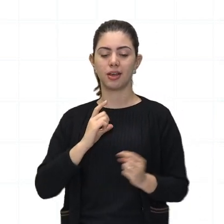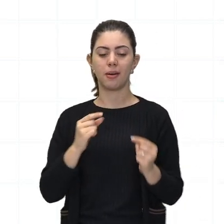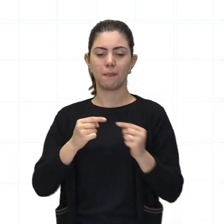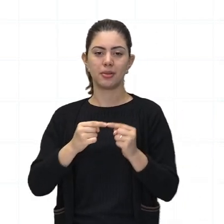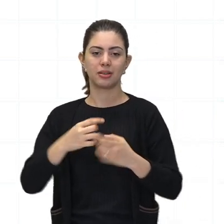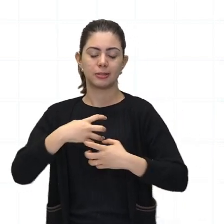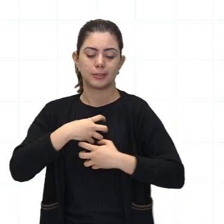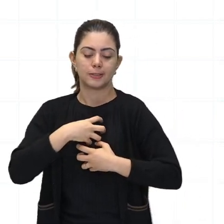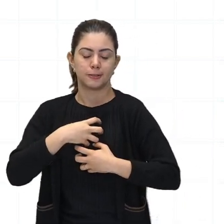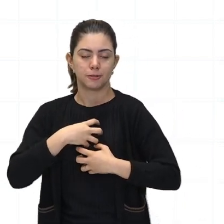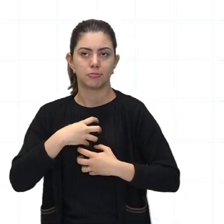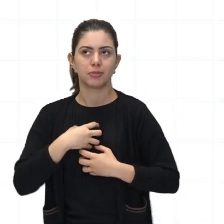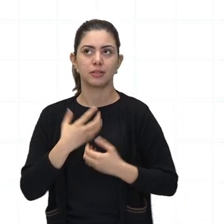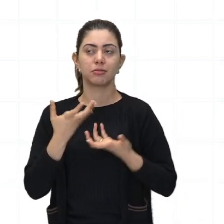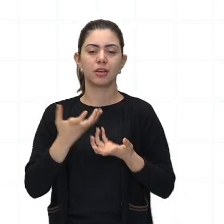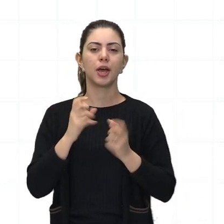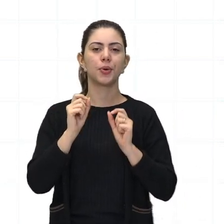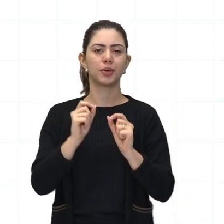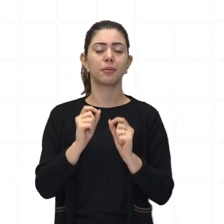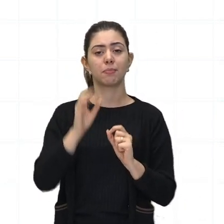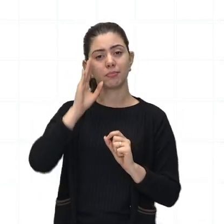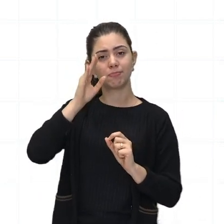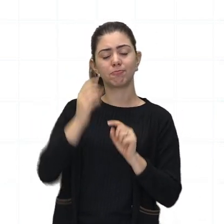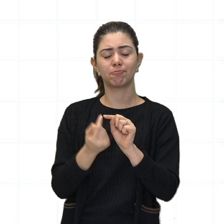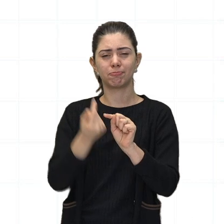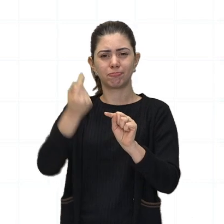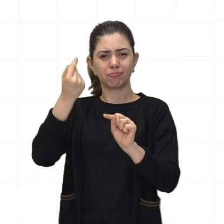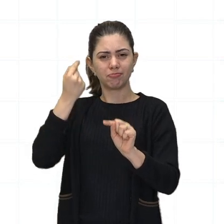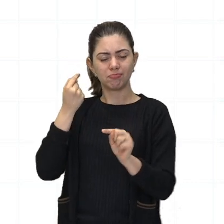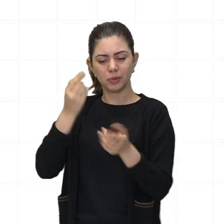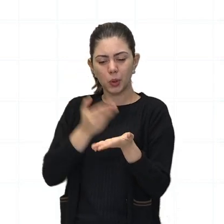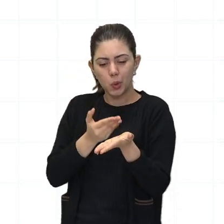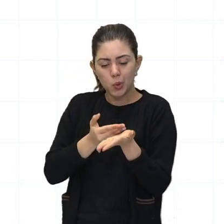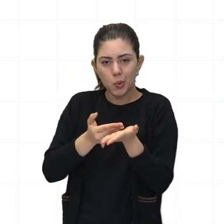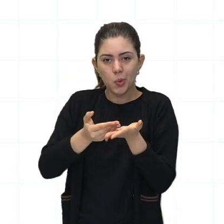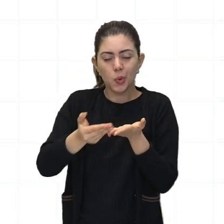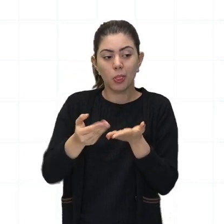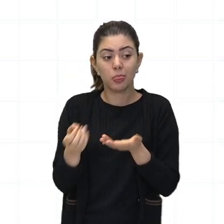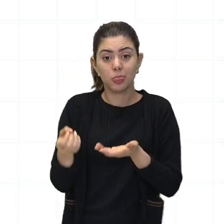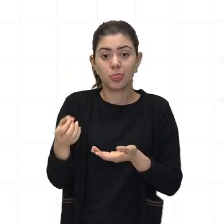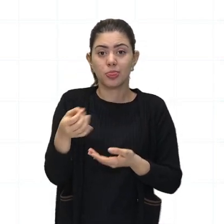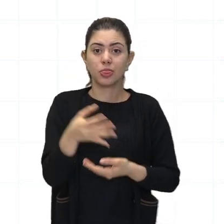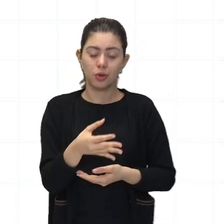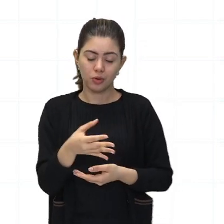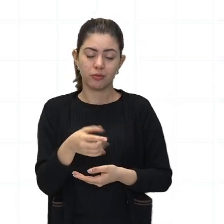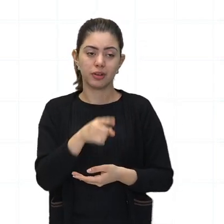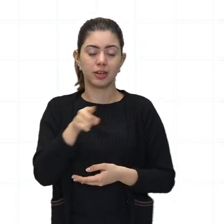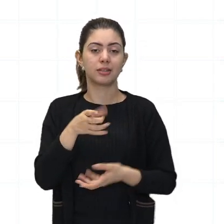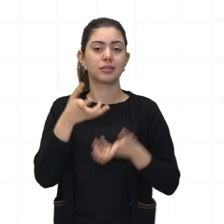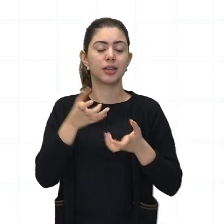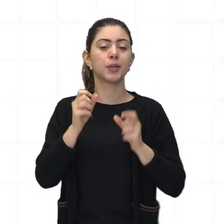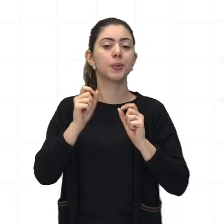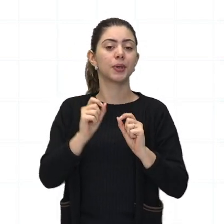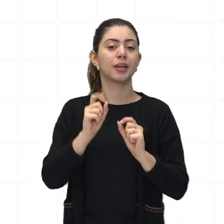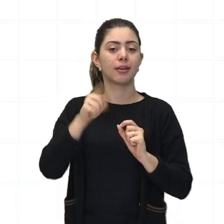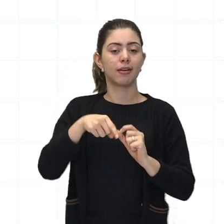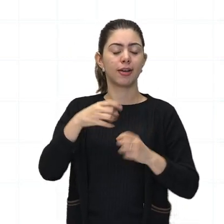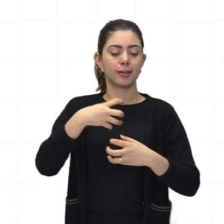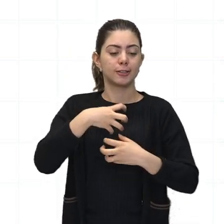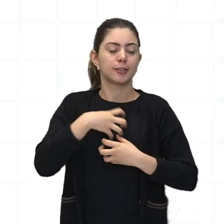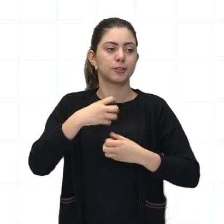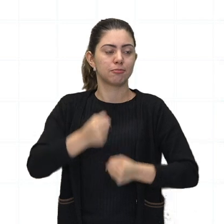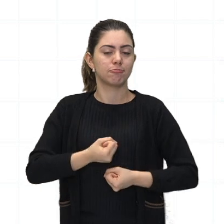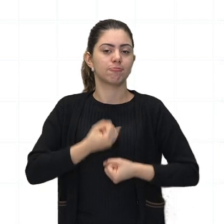tenta transmitir, principalmente lá no início, quando eles ainda eram novidade, tenta transmitir bastante essa subjetividade